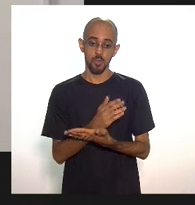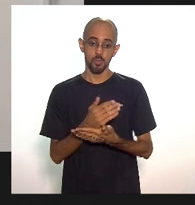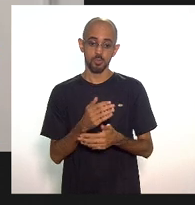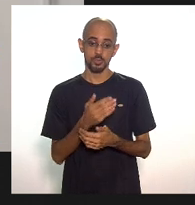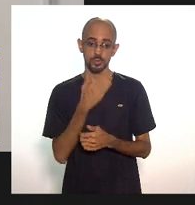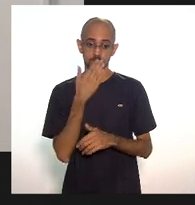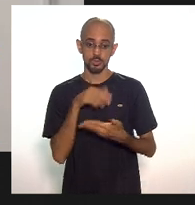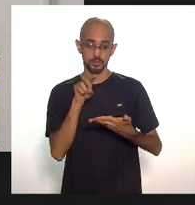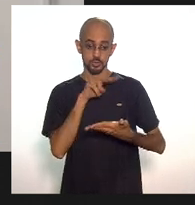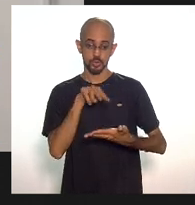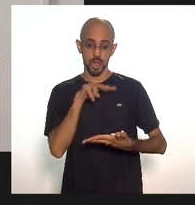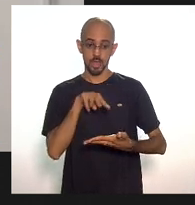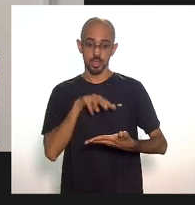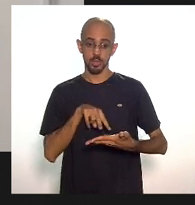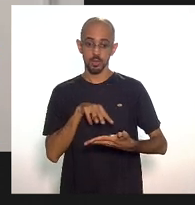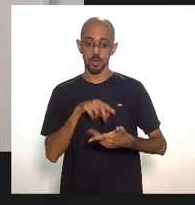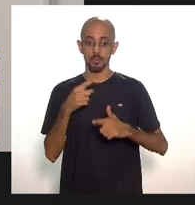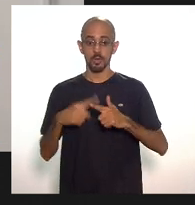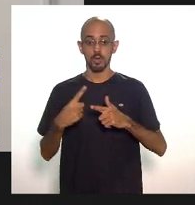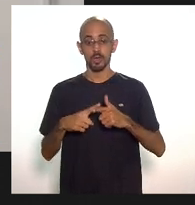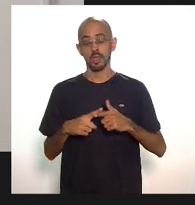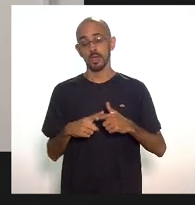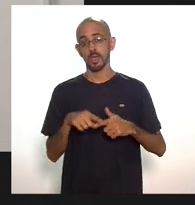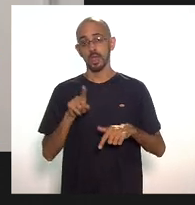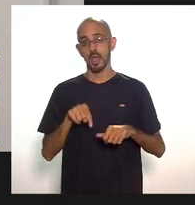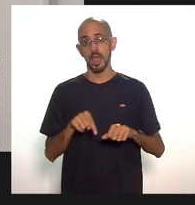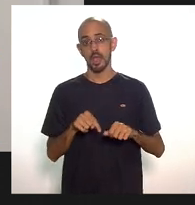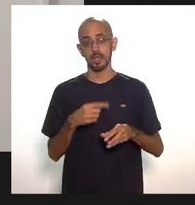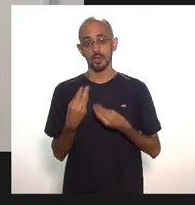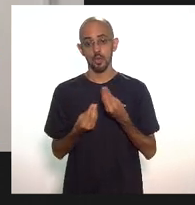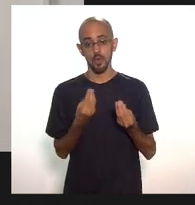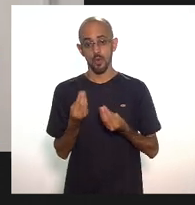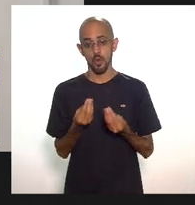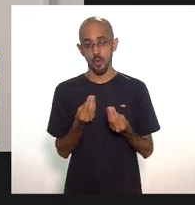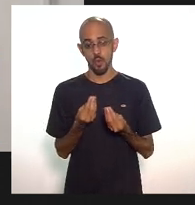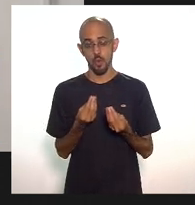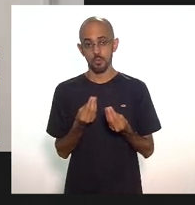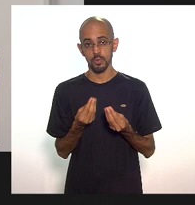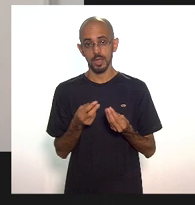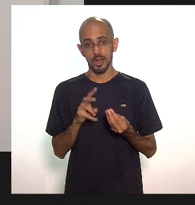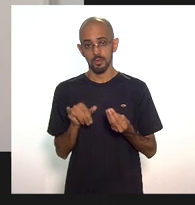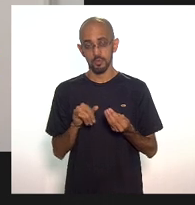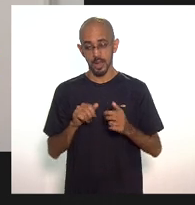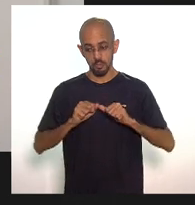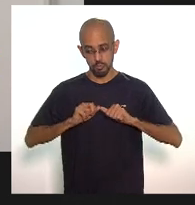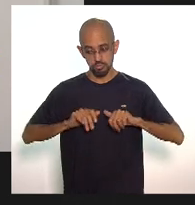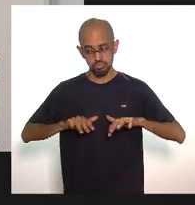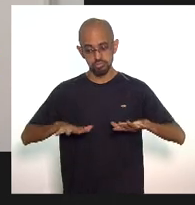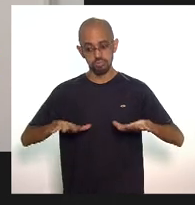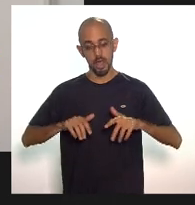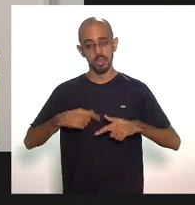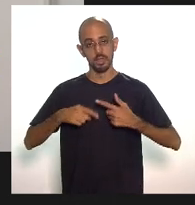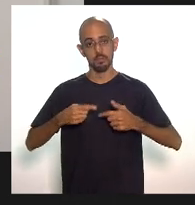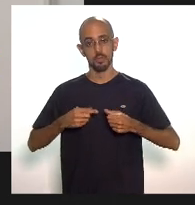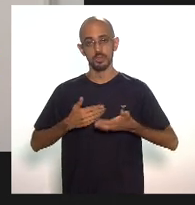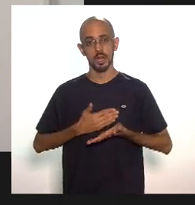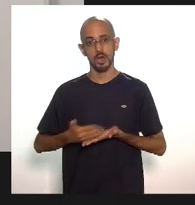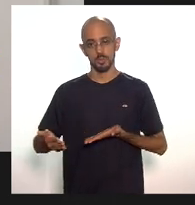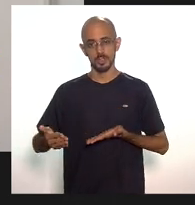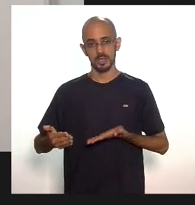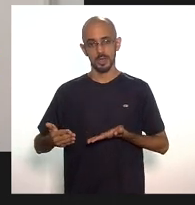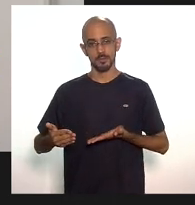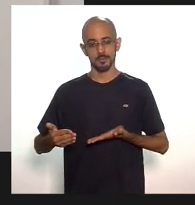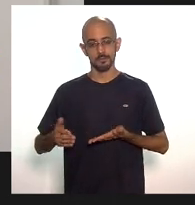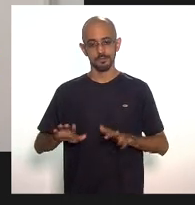leituras, no sentido do alcance que ela vai ter a partir da sua vigência. Né? Nós